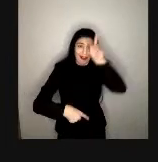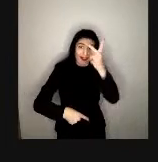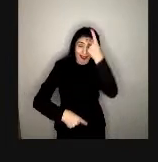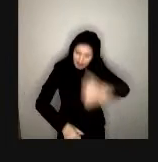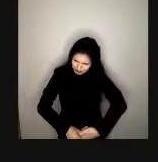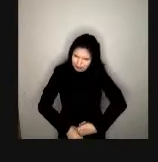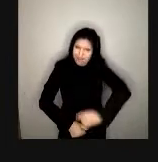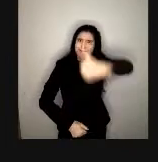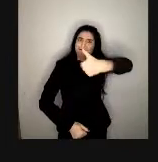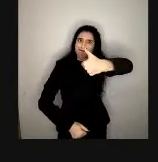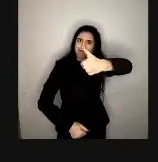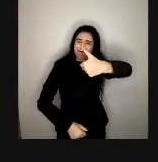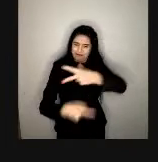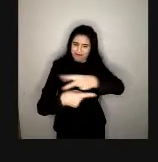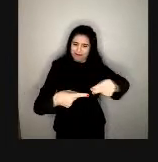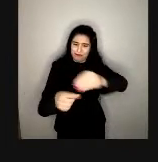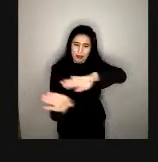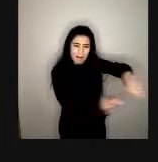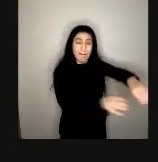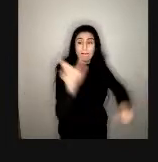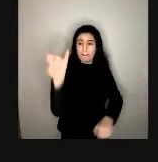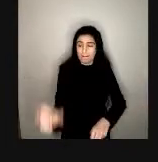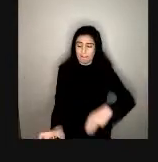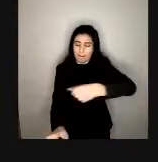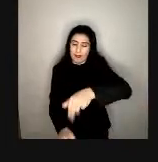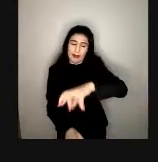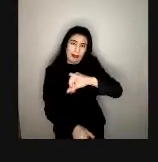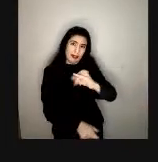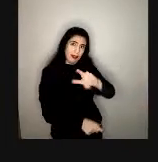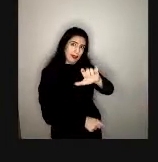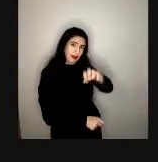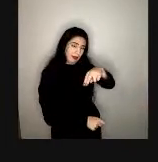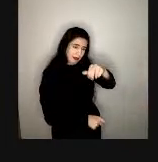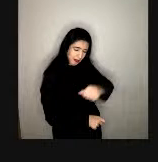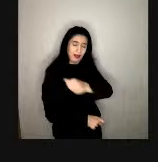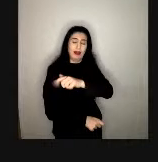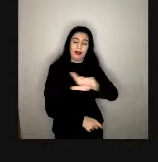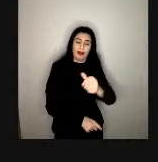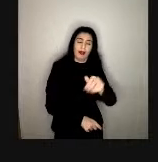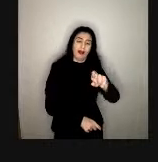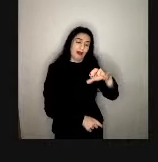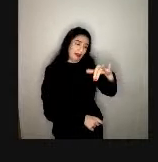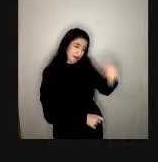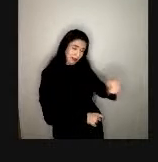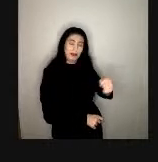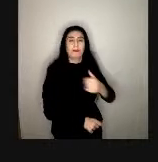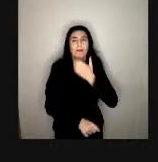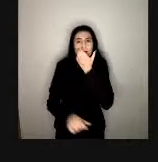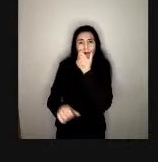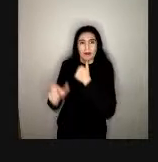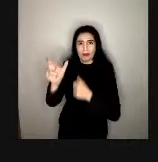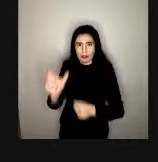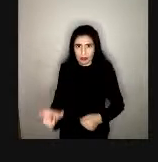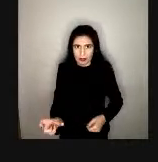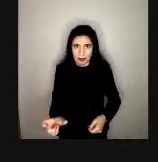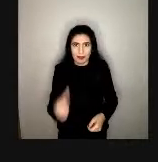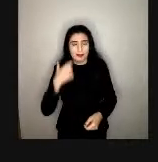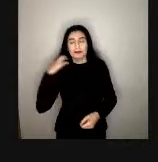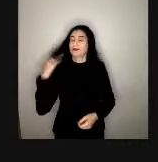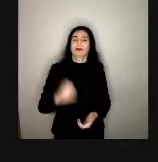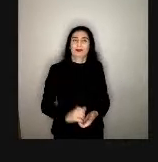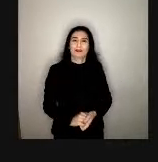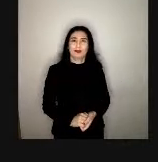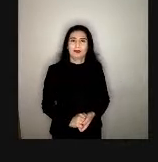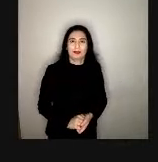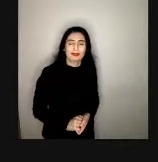a Marilena Garcia, que é a mãe da Mônica Martelli, os homens são de Marte, é para lá que eu vou, mas mais